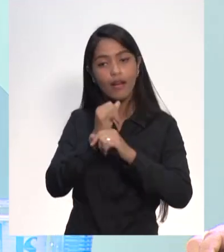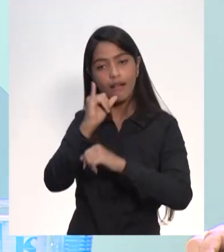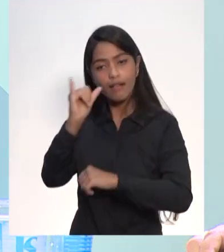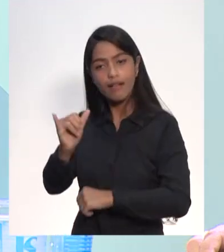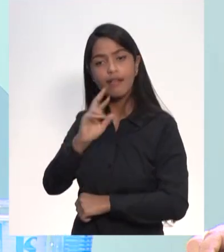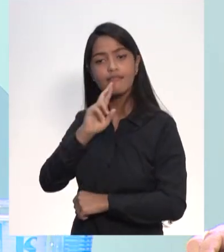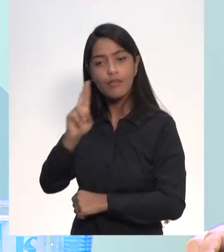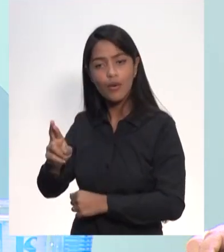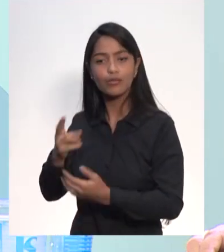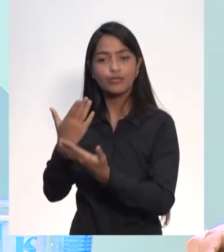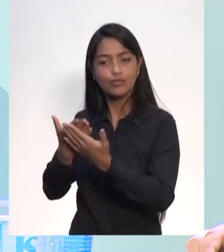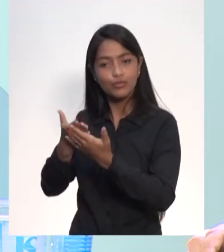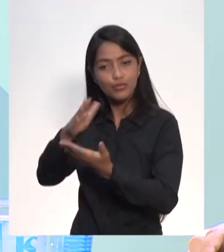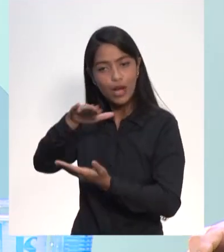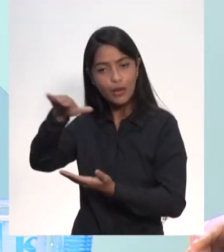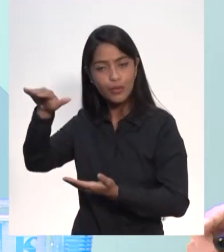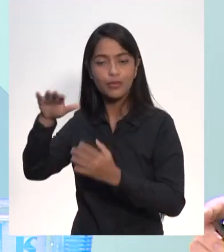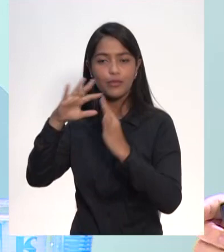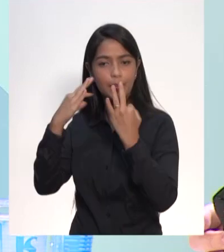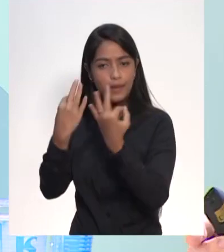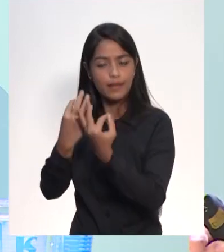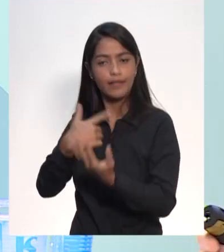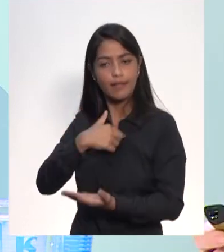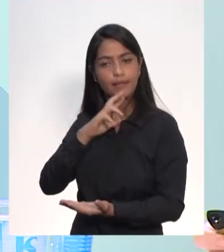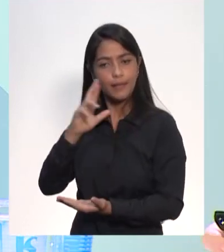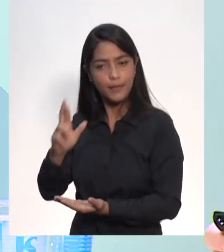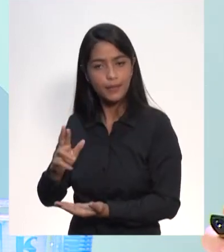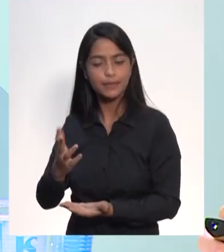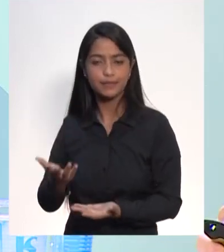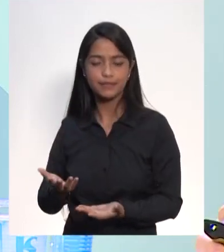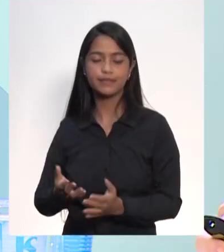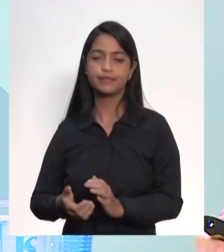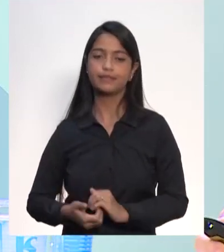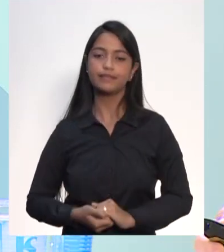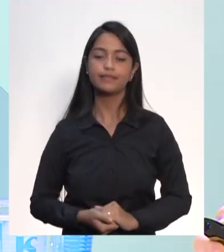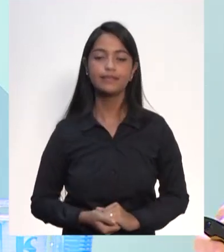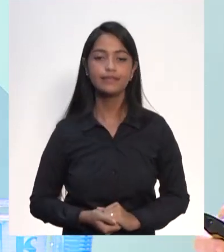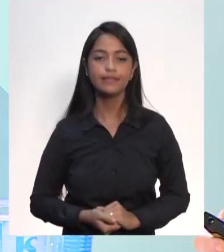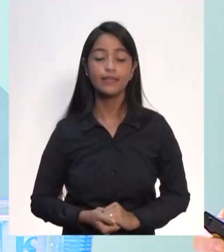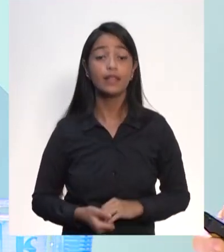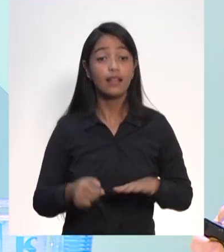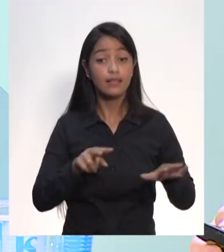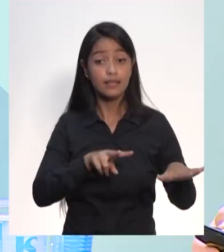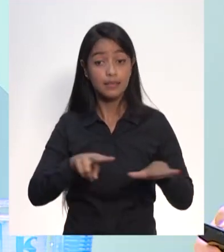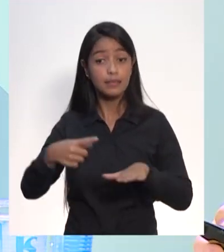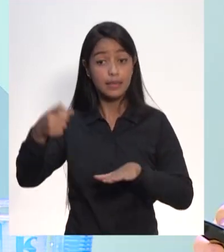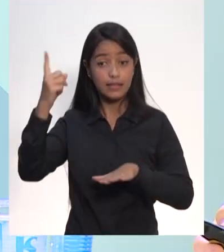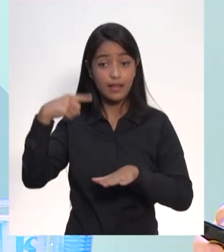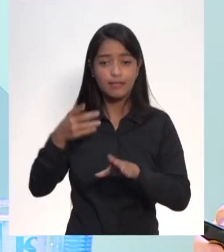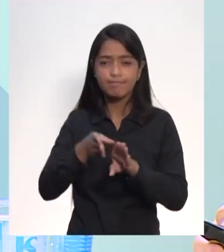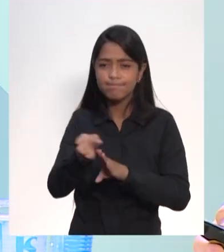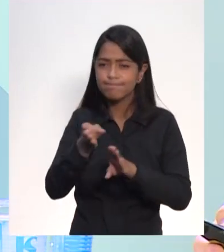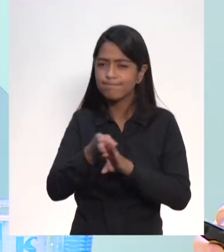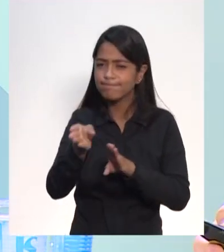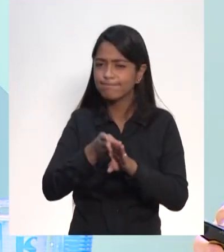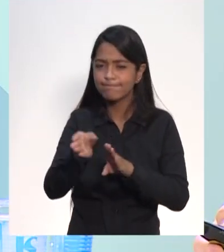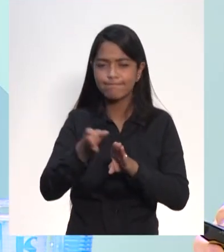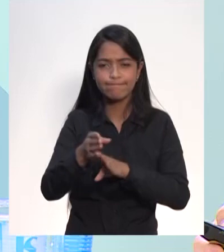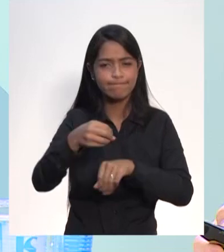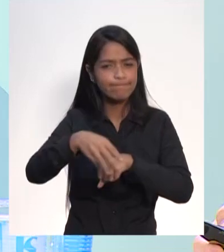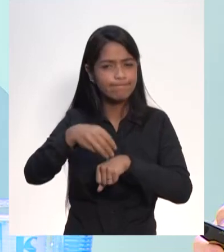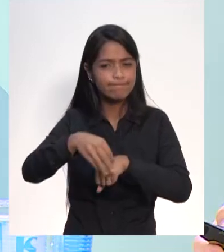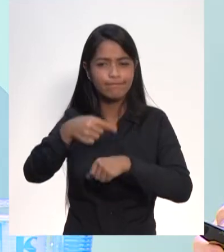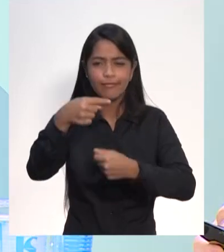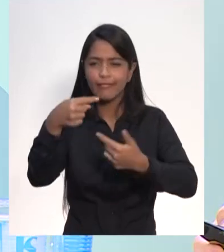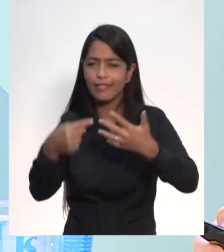mais rápido possível. Então, nós tivemos aí durante a semana passada várias orientações. Vocês receberam vários